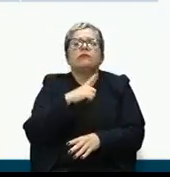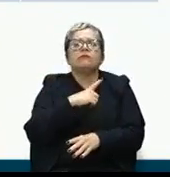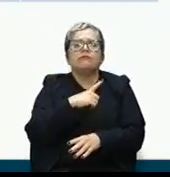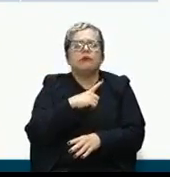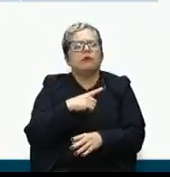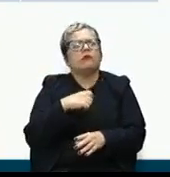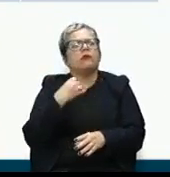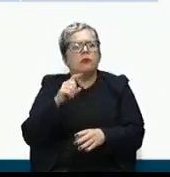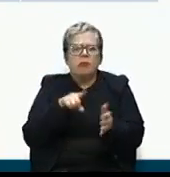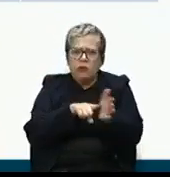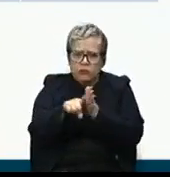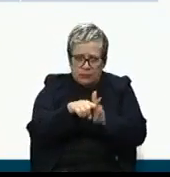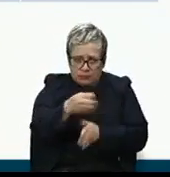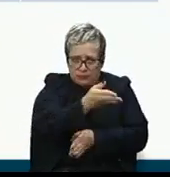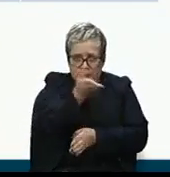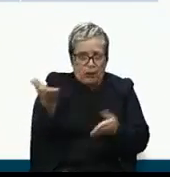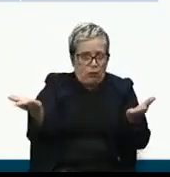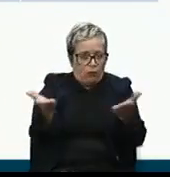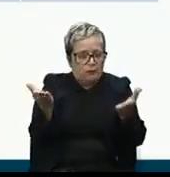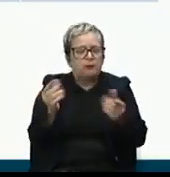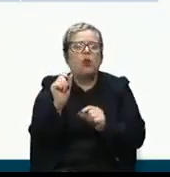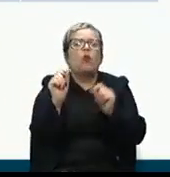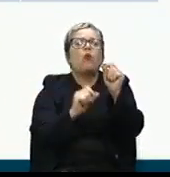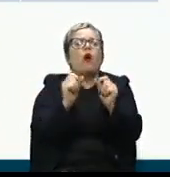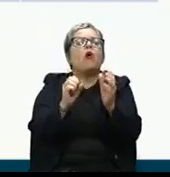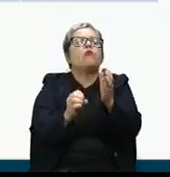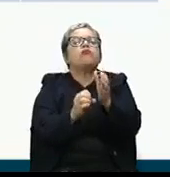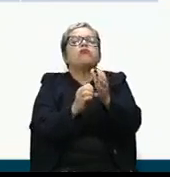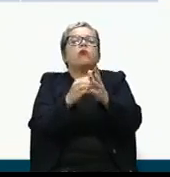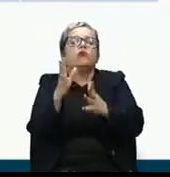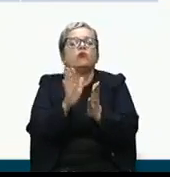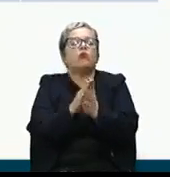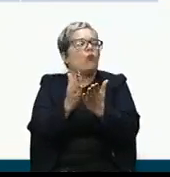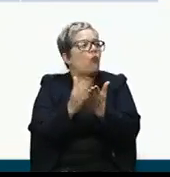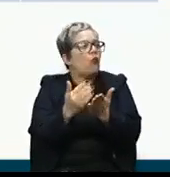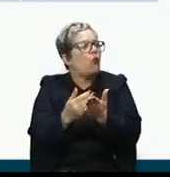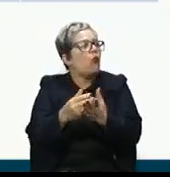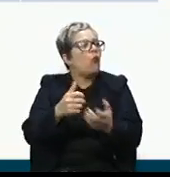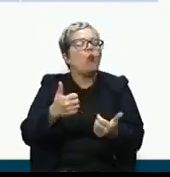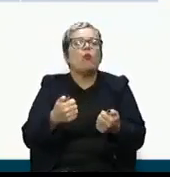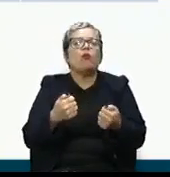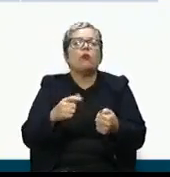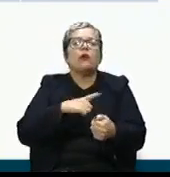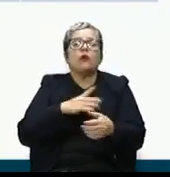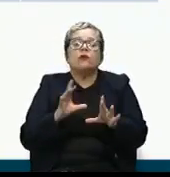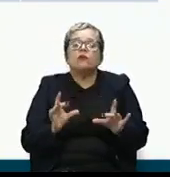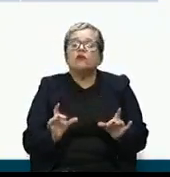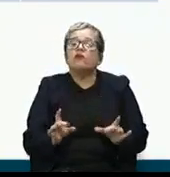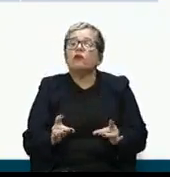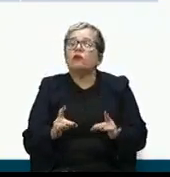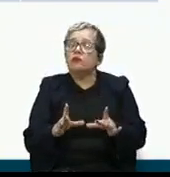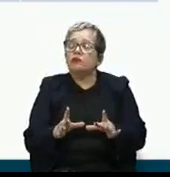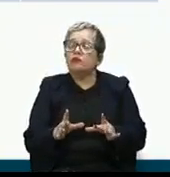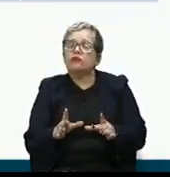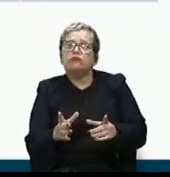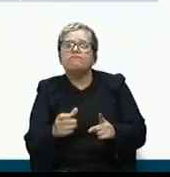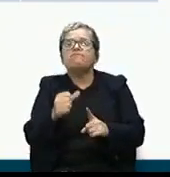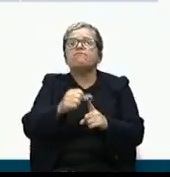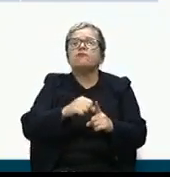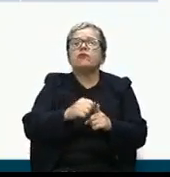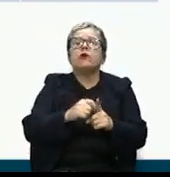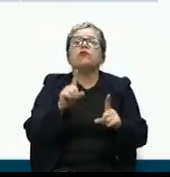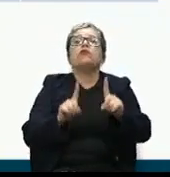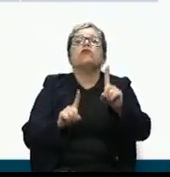fosse perguntado para você, por exemplo, qual é a quantidade de livros de física que foram vendidos no